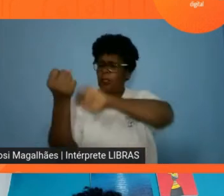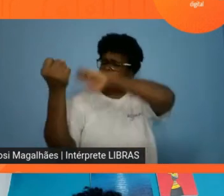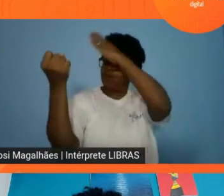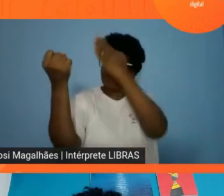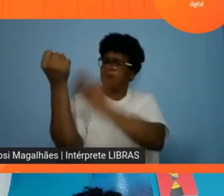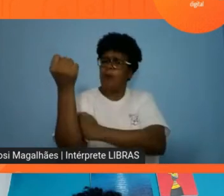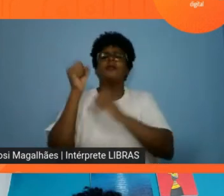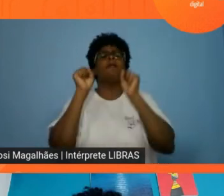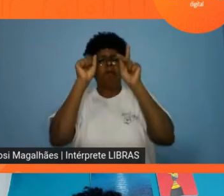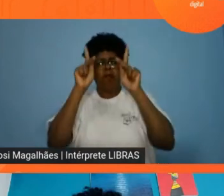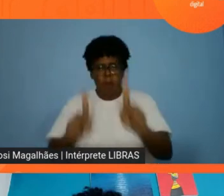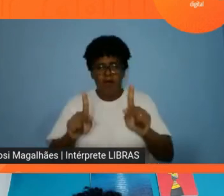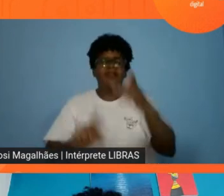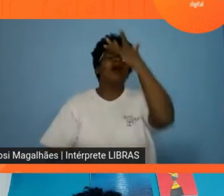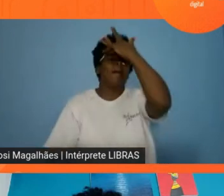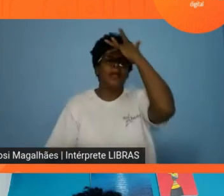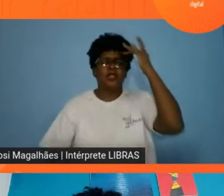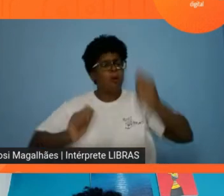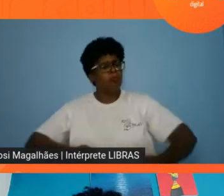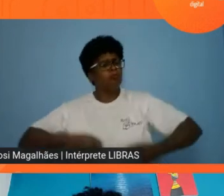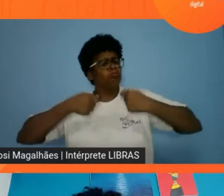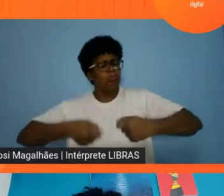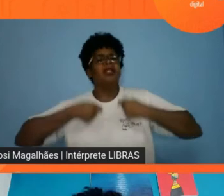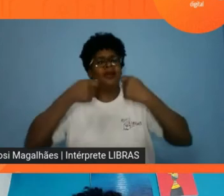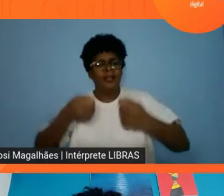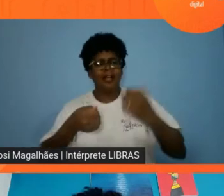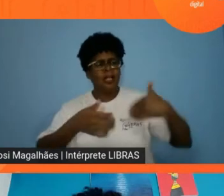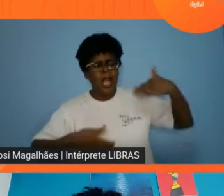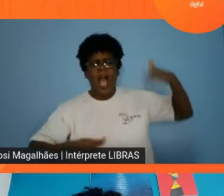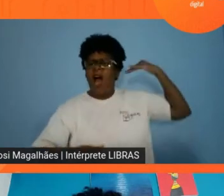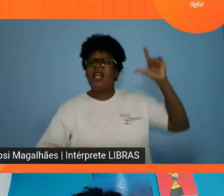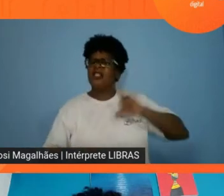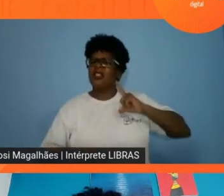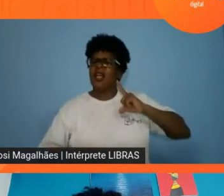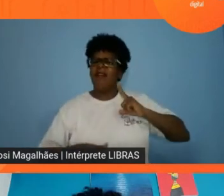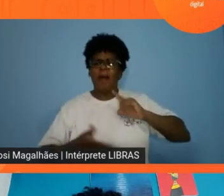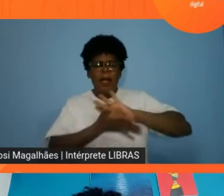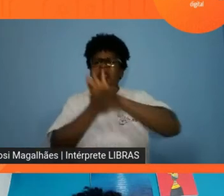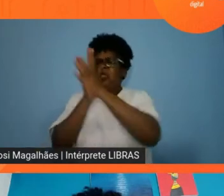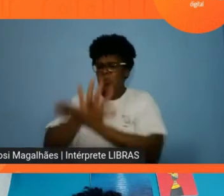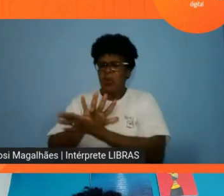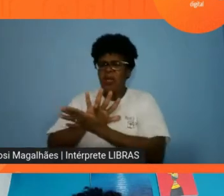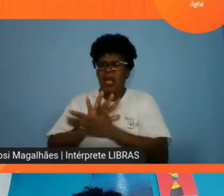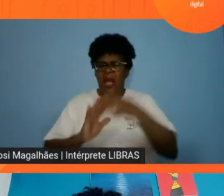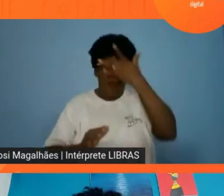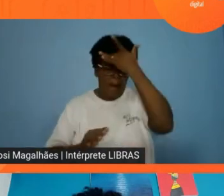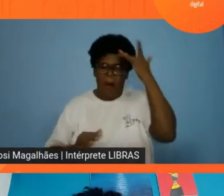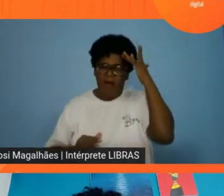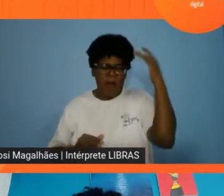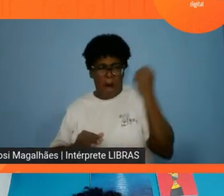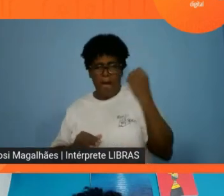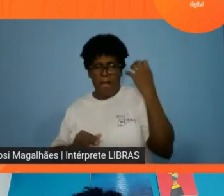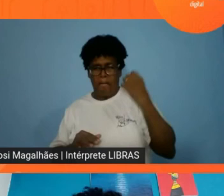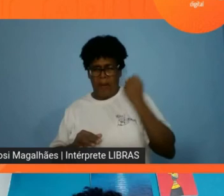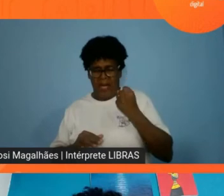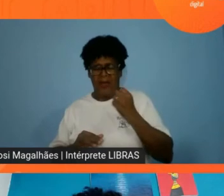povo, que o colonizador teve para destruir, né, toda essa memória, para destruir